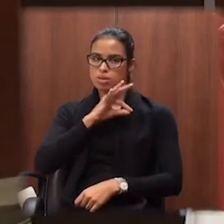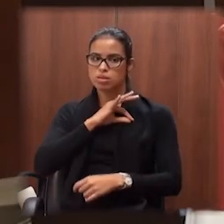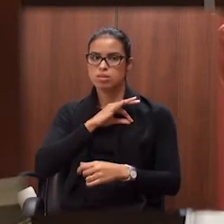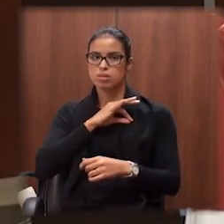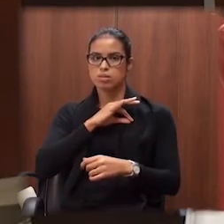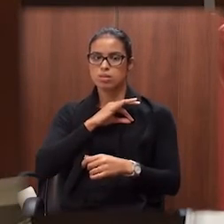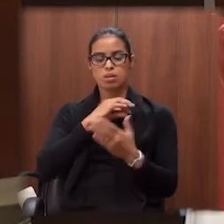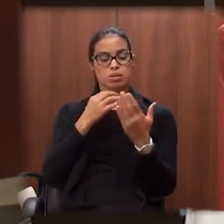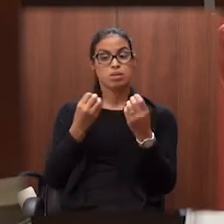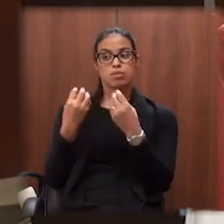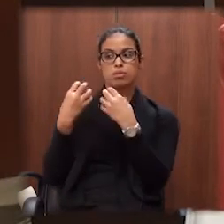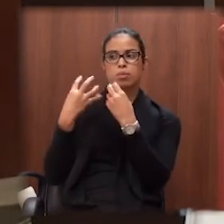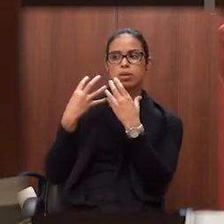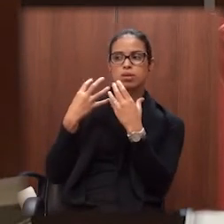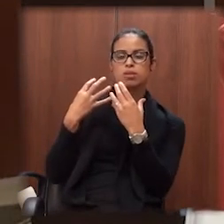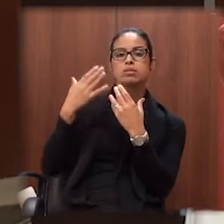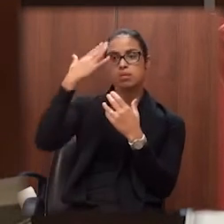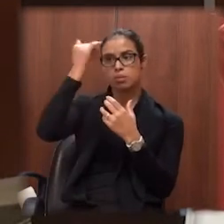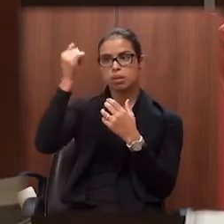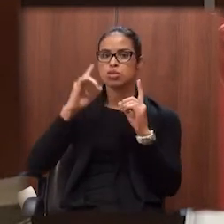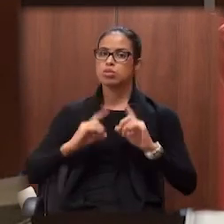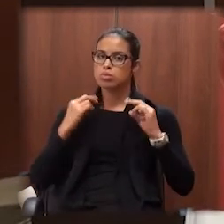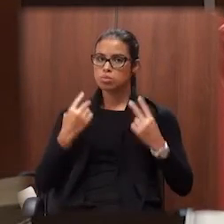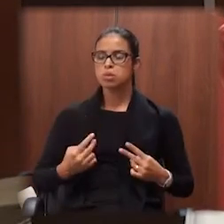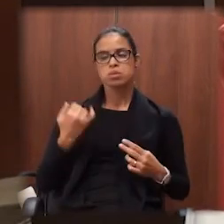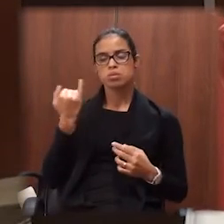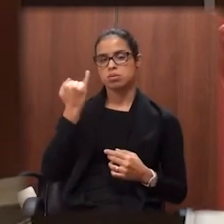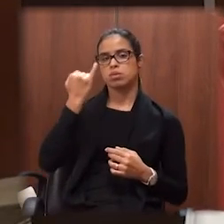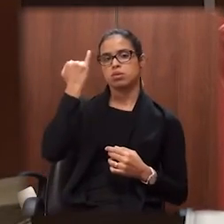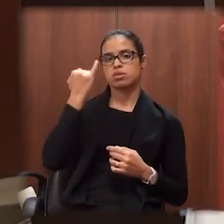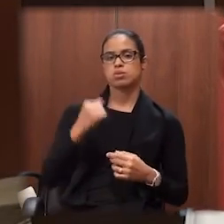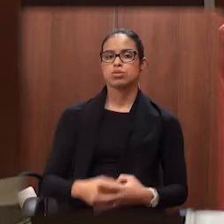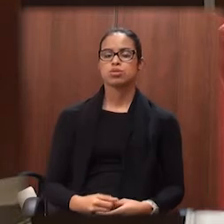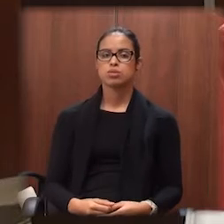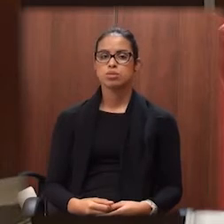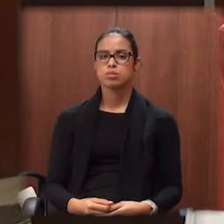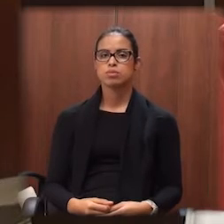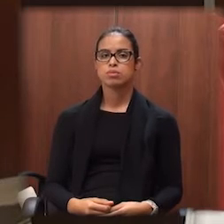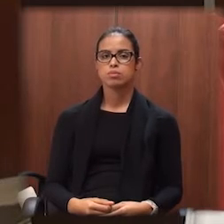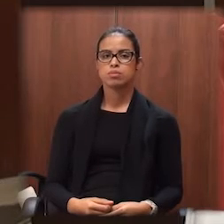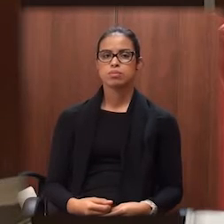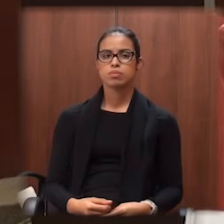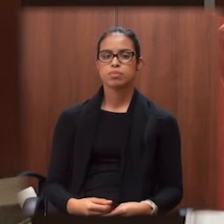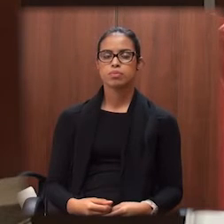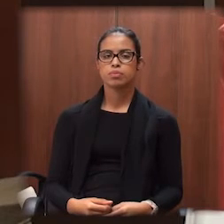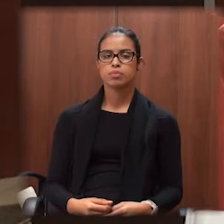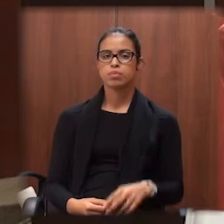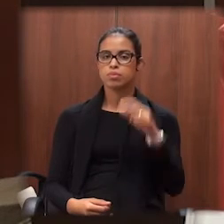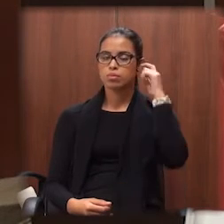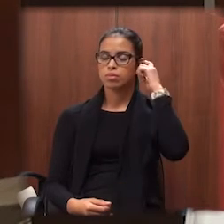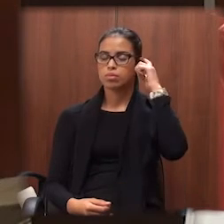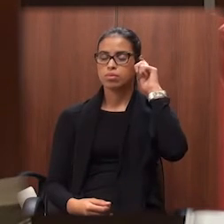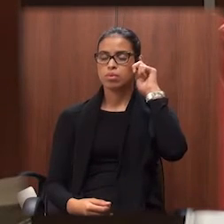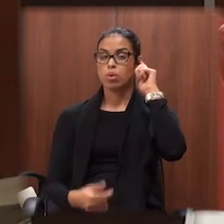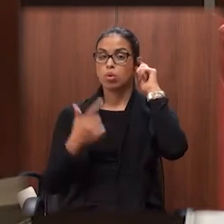segundo lugar, quem mais se destacou como entidade que participa e